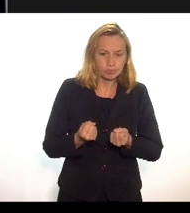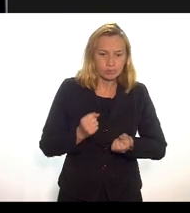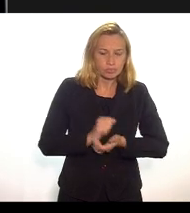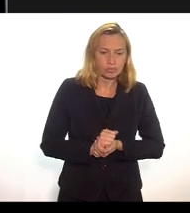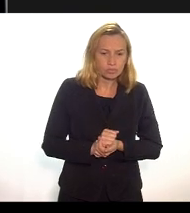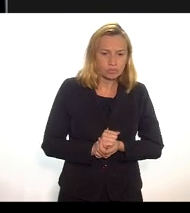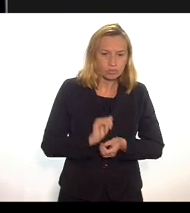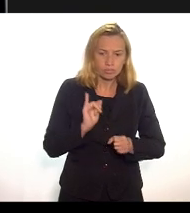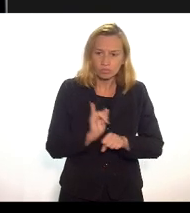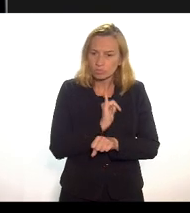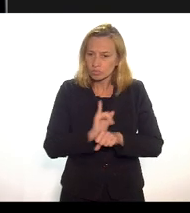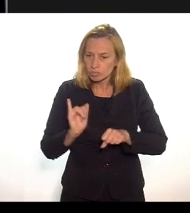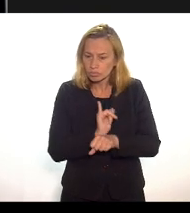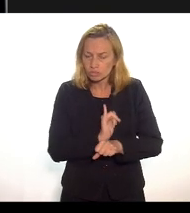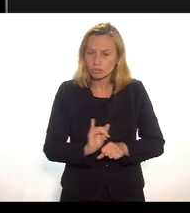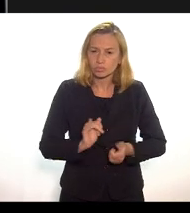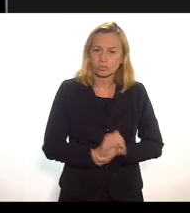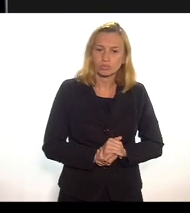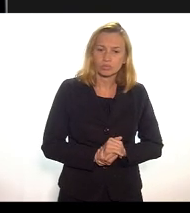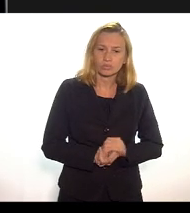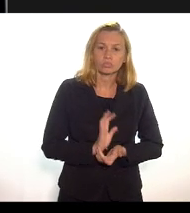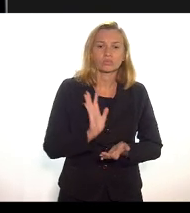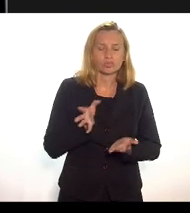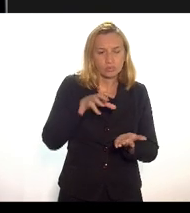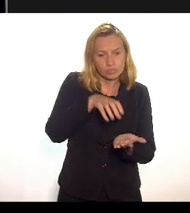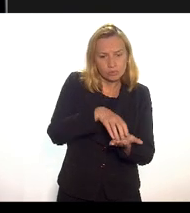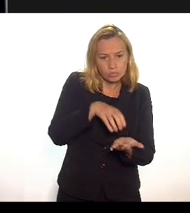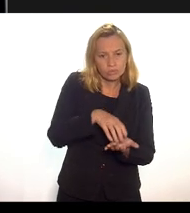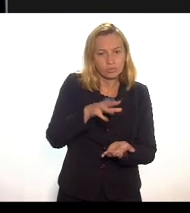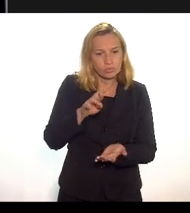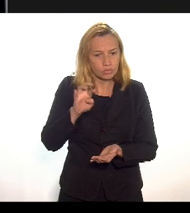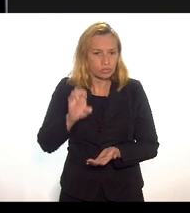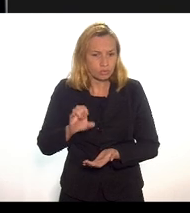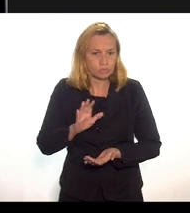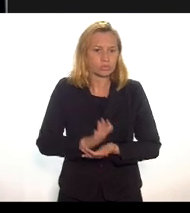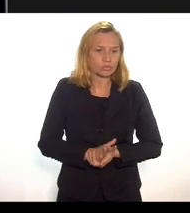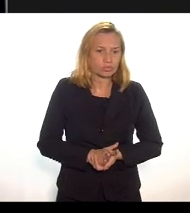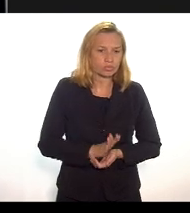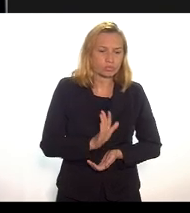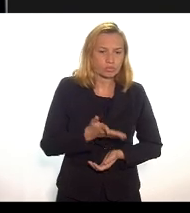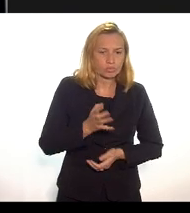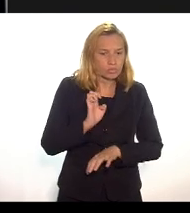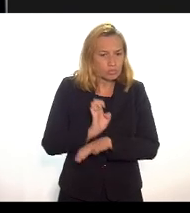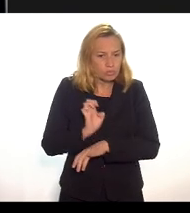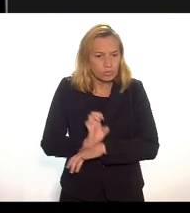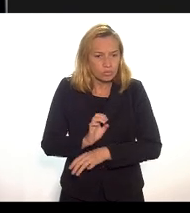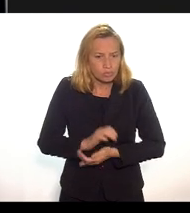rede pré-constituída, a rede já extende para o Estado dos municípios,